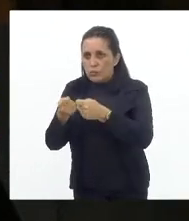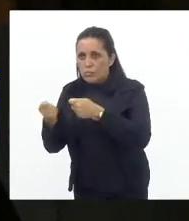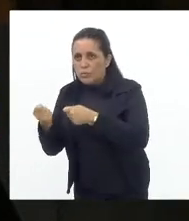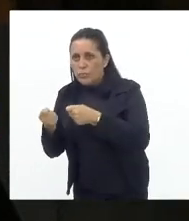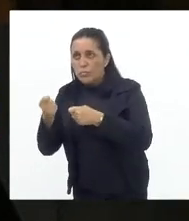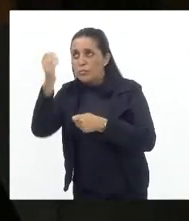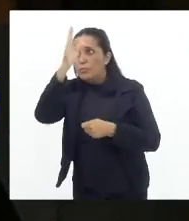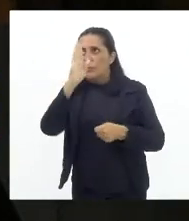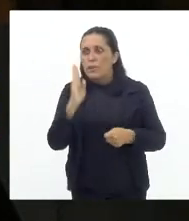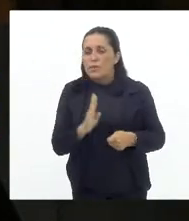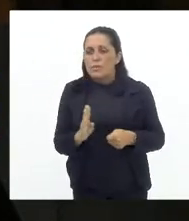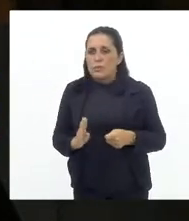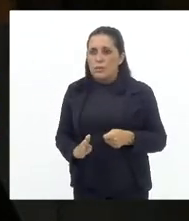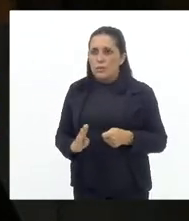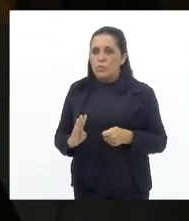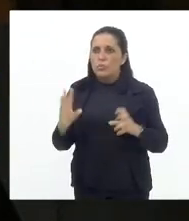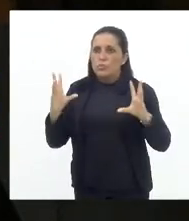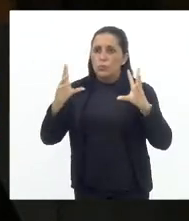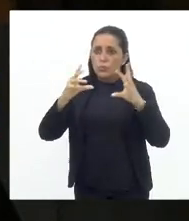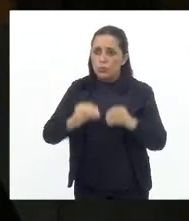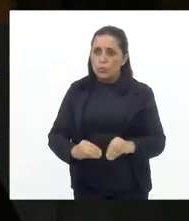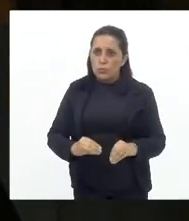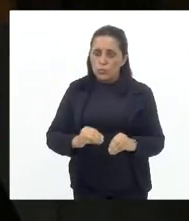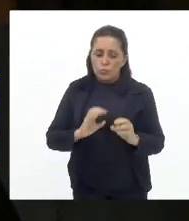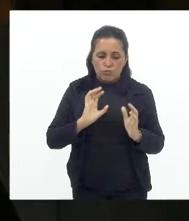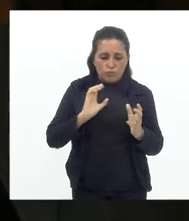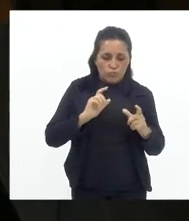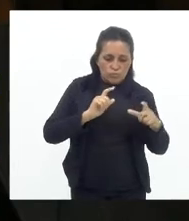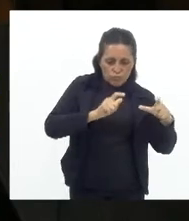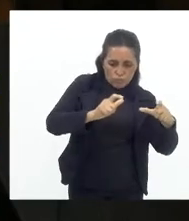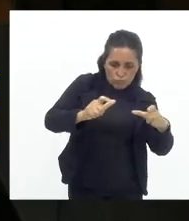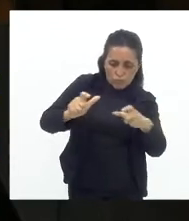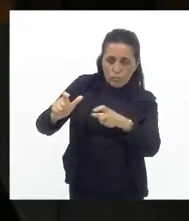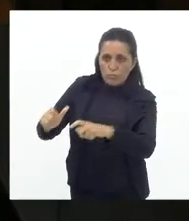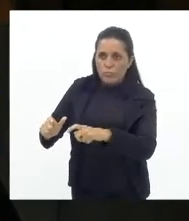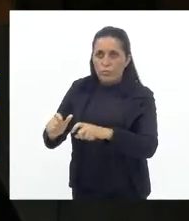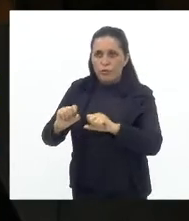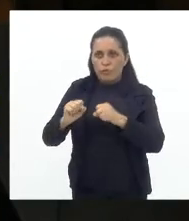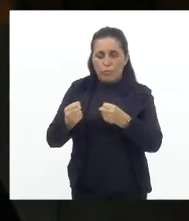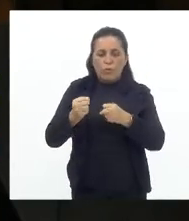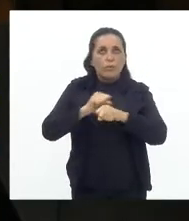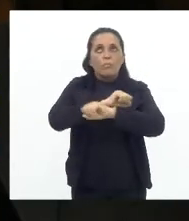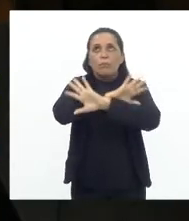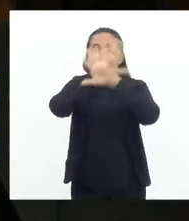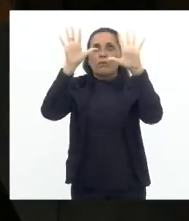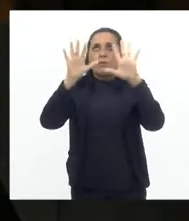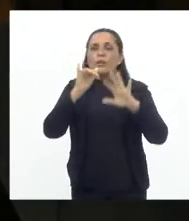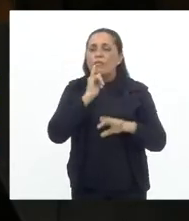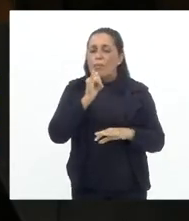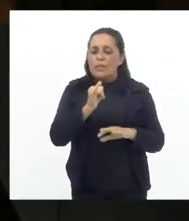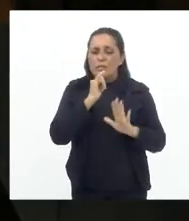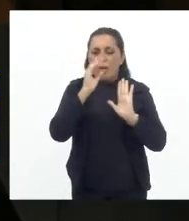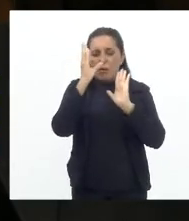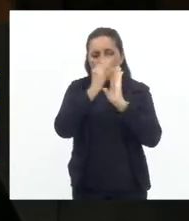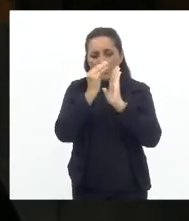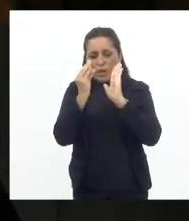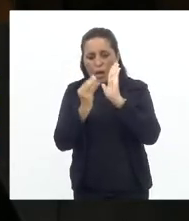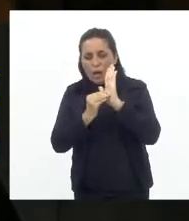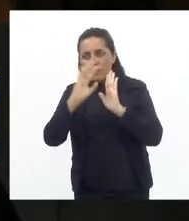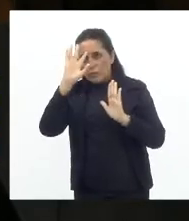do Brasil é que reconhecem o esforço com a transferência de informações de dados de resultados